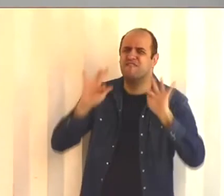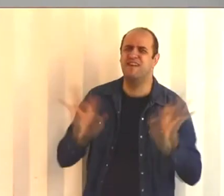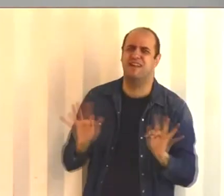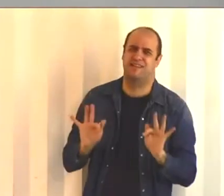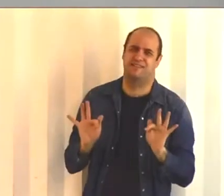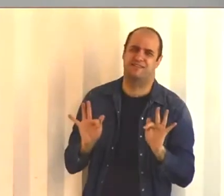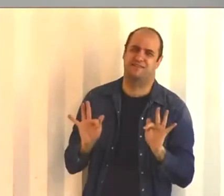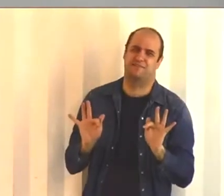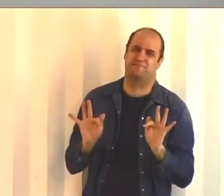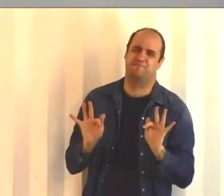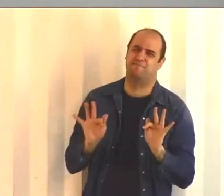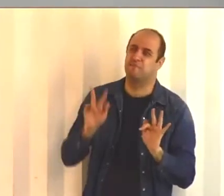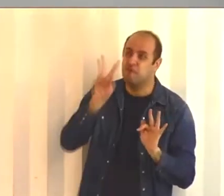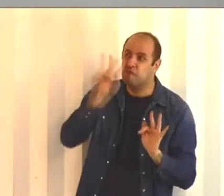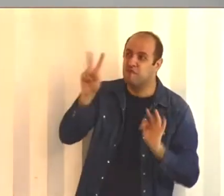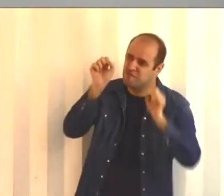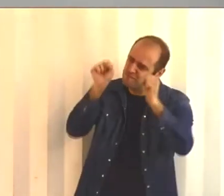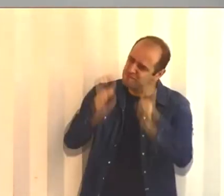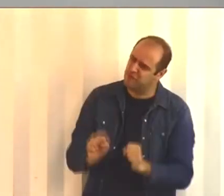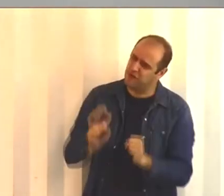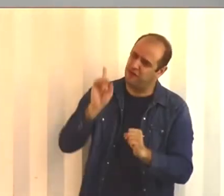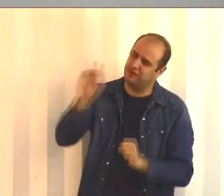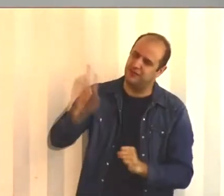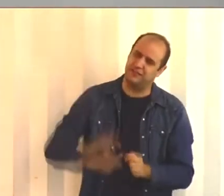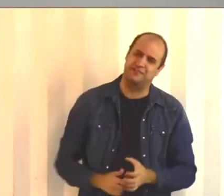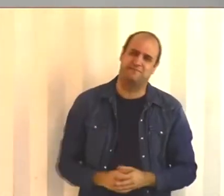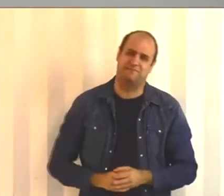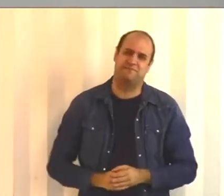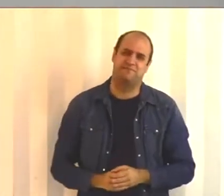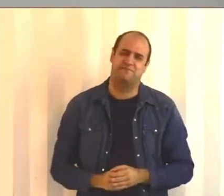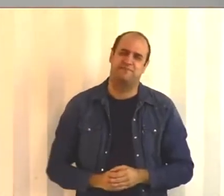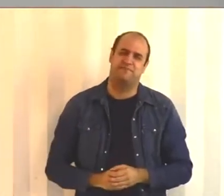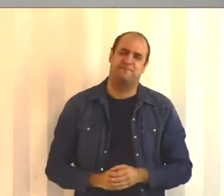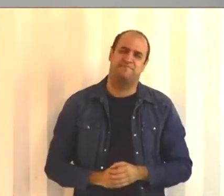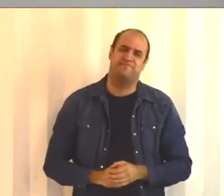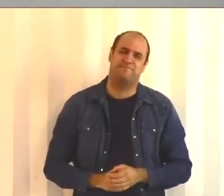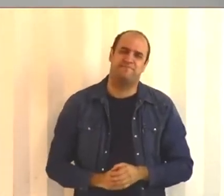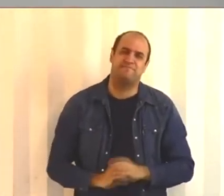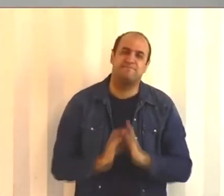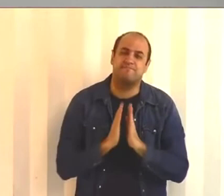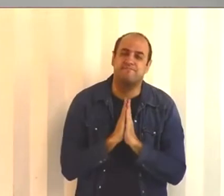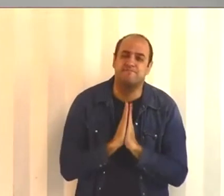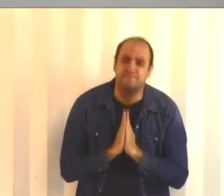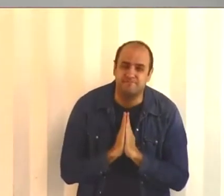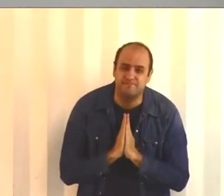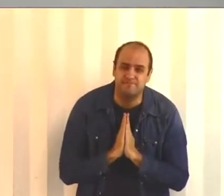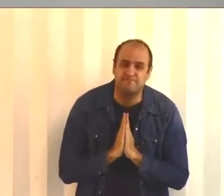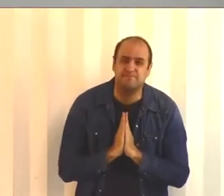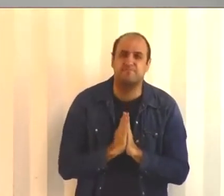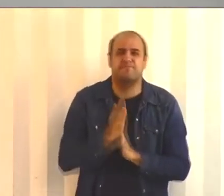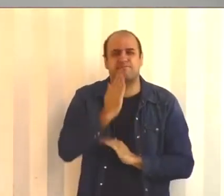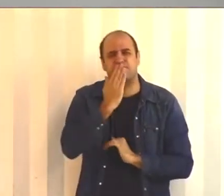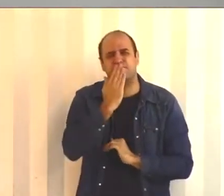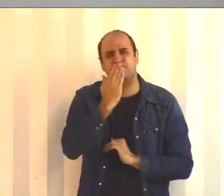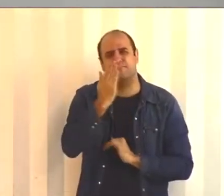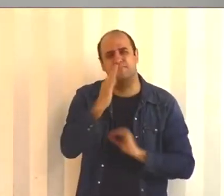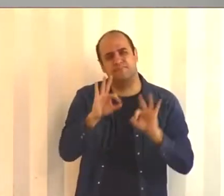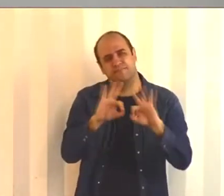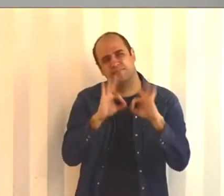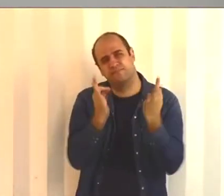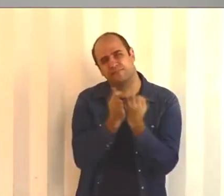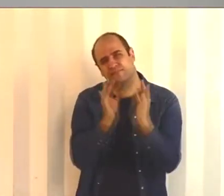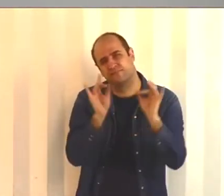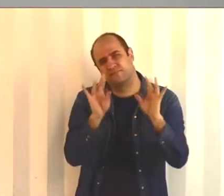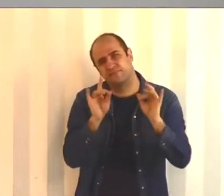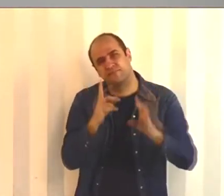Deus na família. Eu quero orar e quero pedir ao Senhor por nossas famílias, especialmente